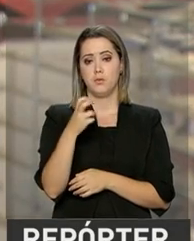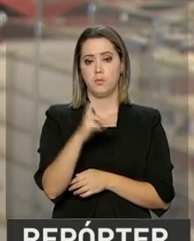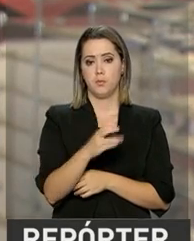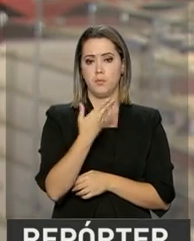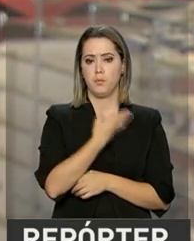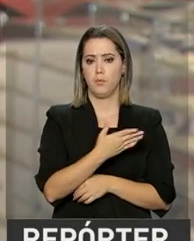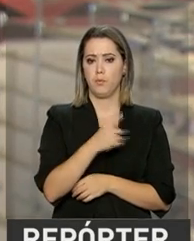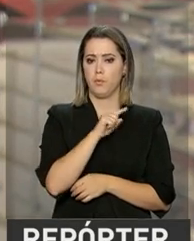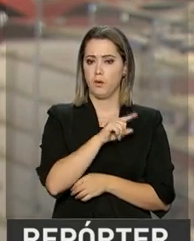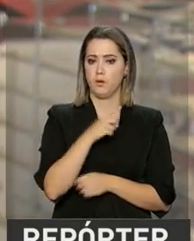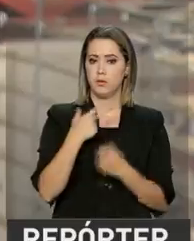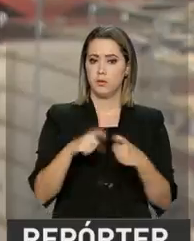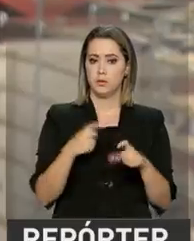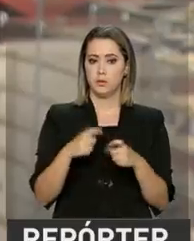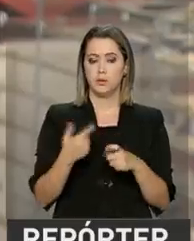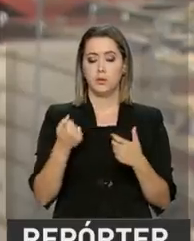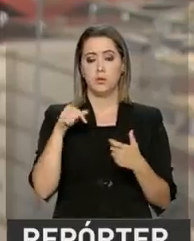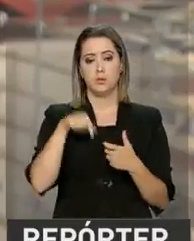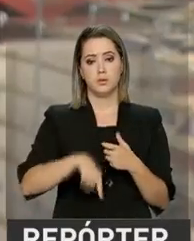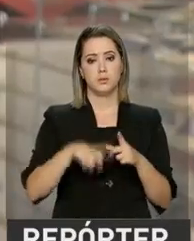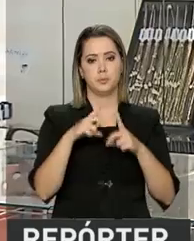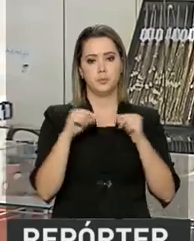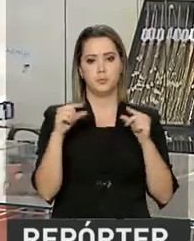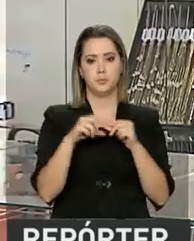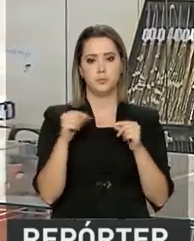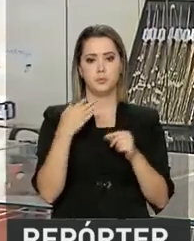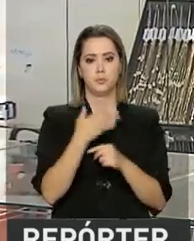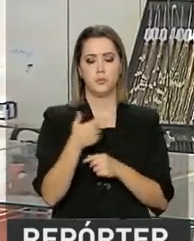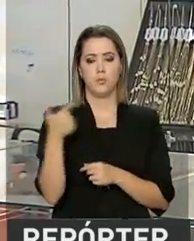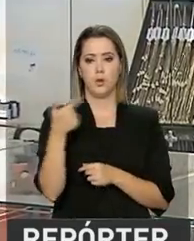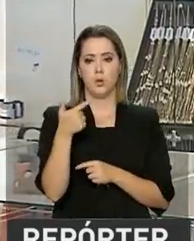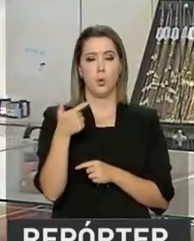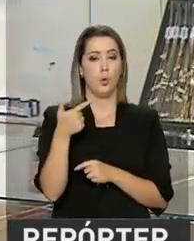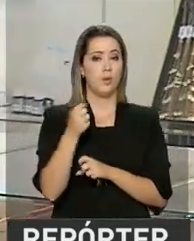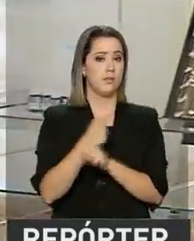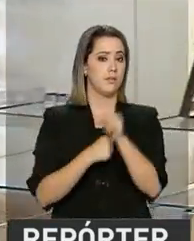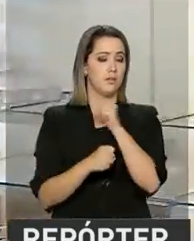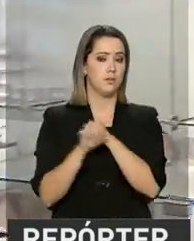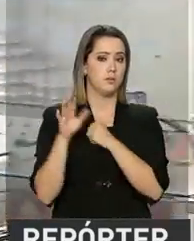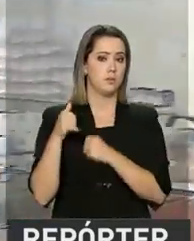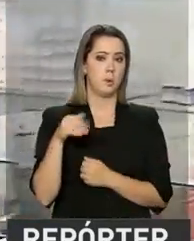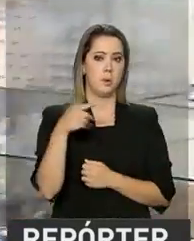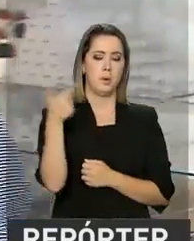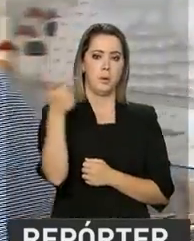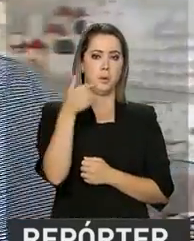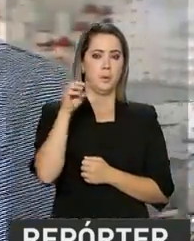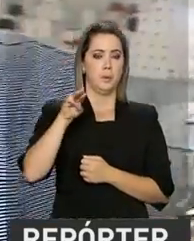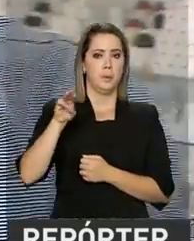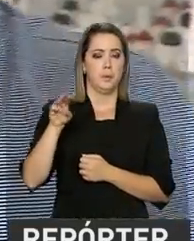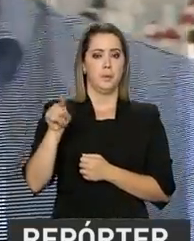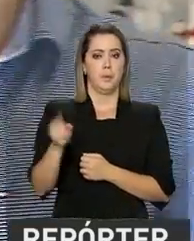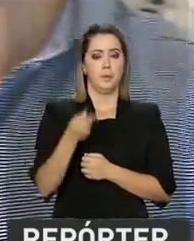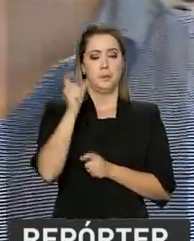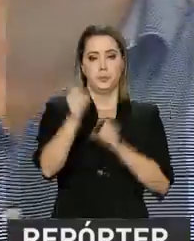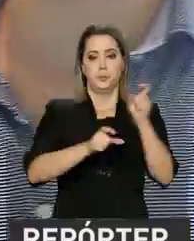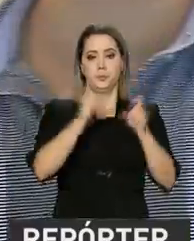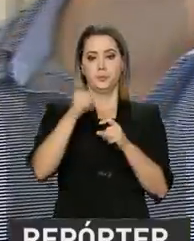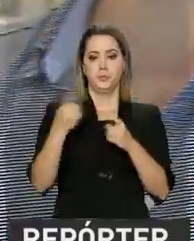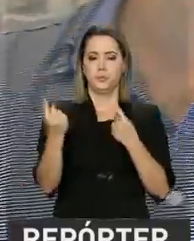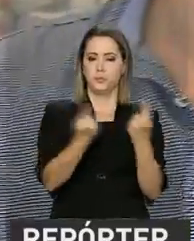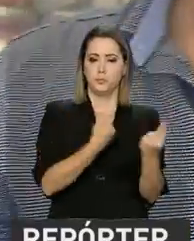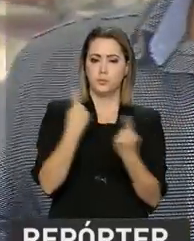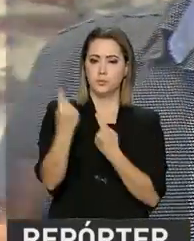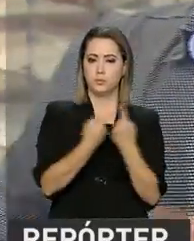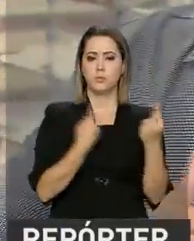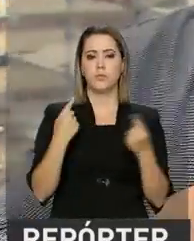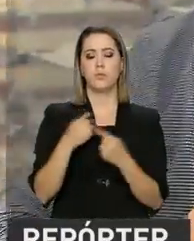Fábio tem esta loja de semijoias em Brasília do anos atrás quase 2 pessoas em média passavam